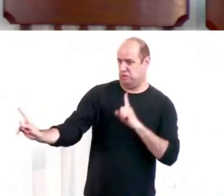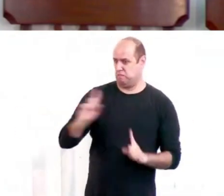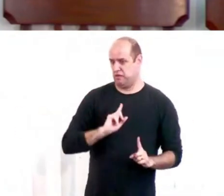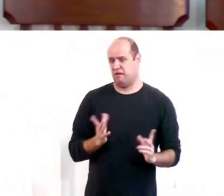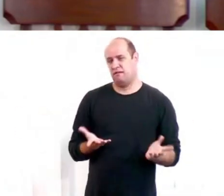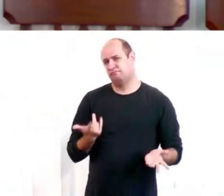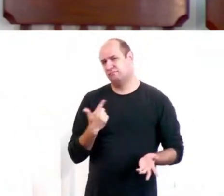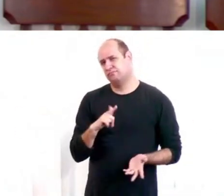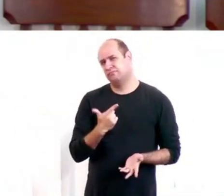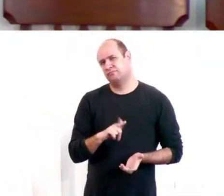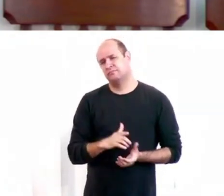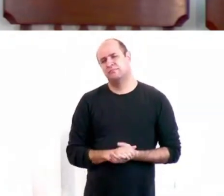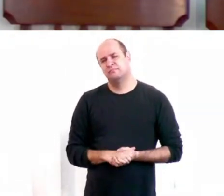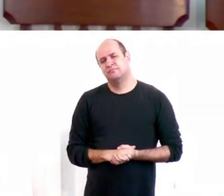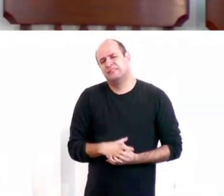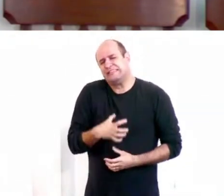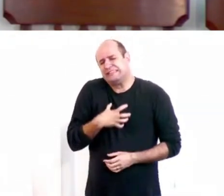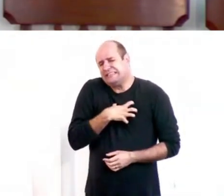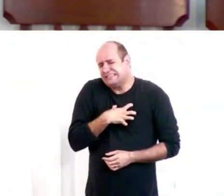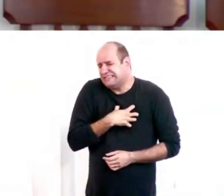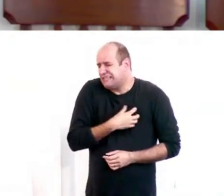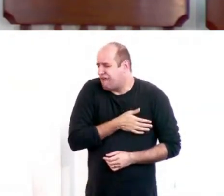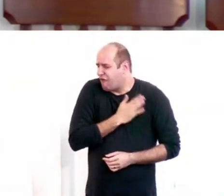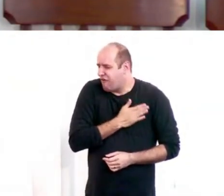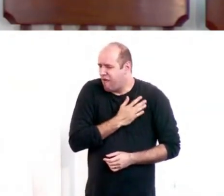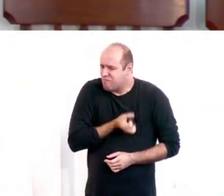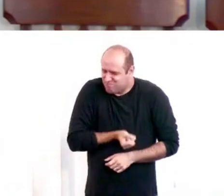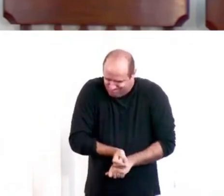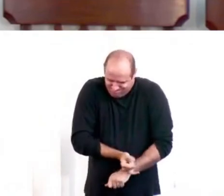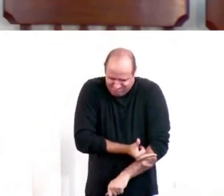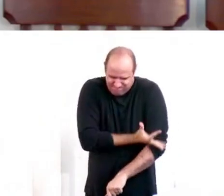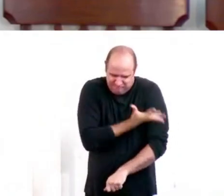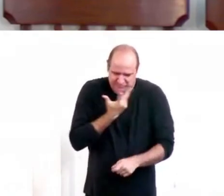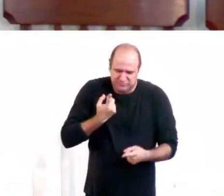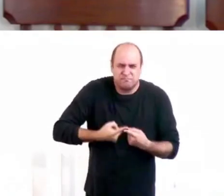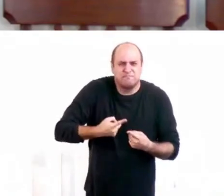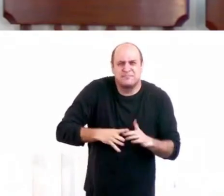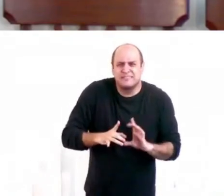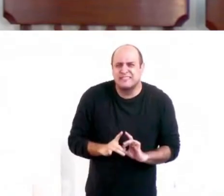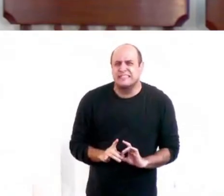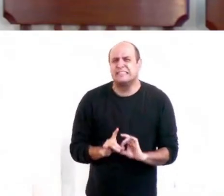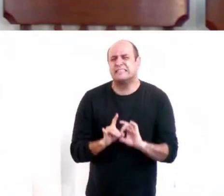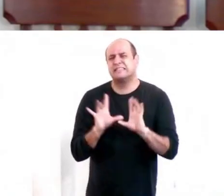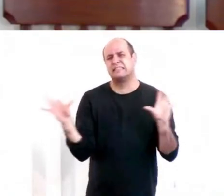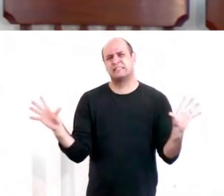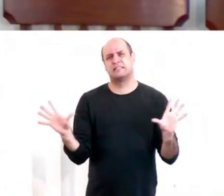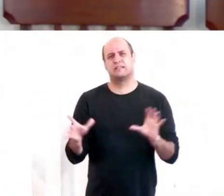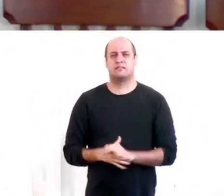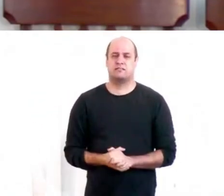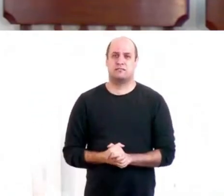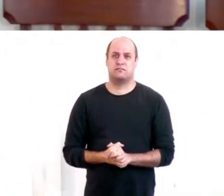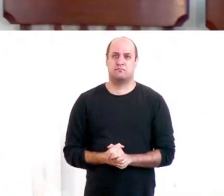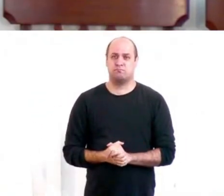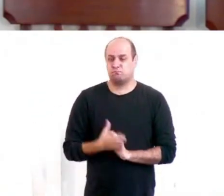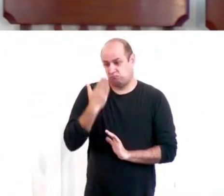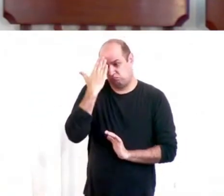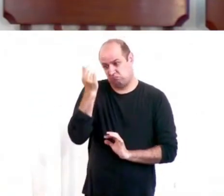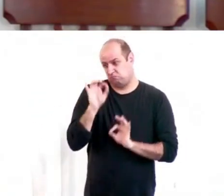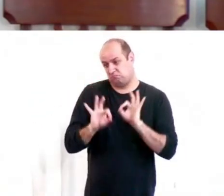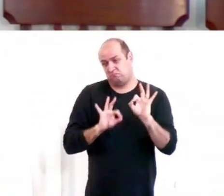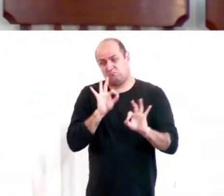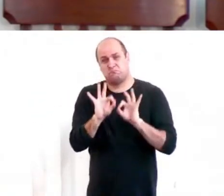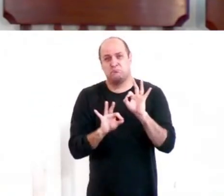com o coração fervorosos por poderem ter a liberdade. Eles sabiam os motivos, eles